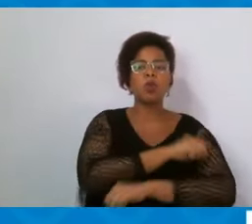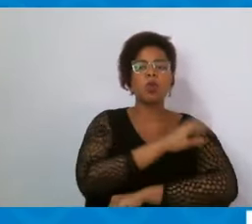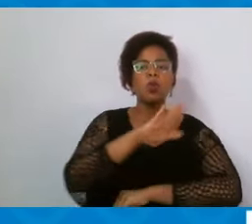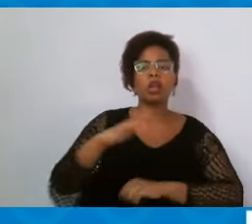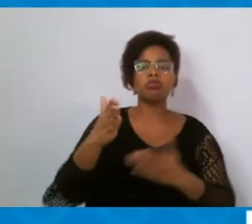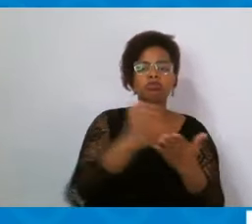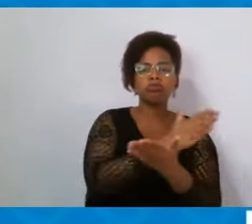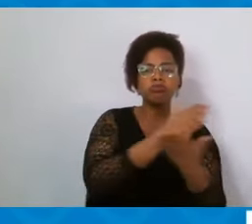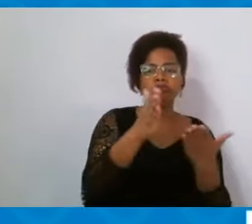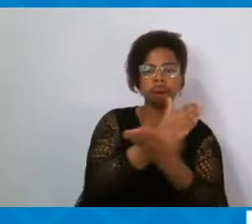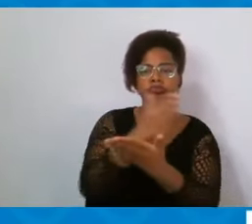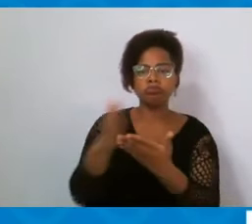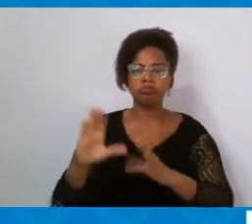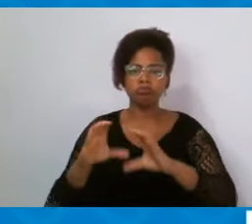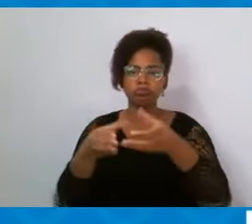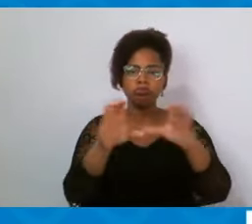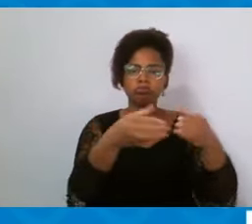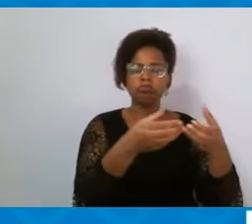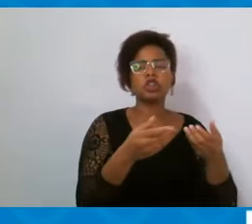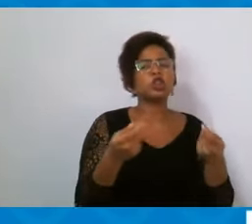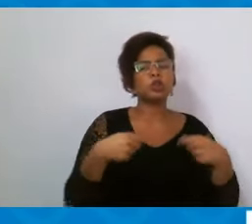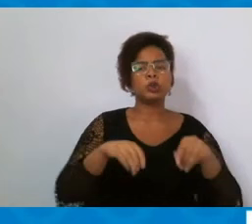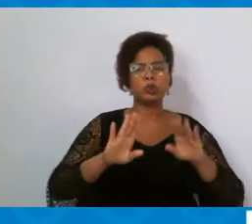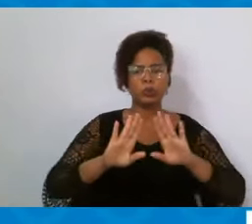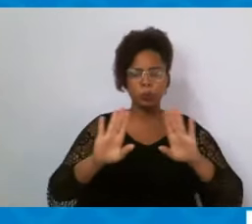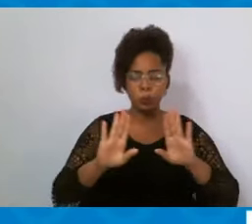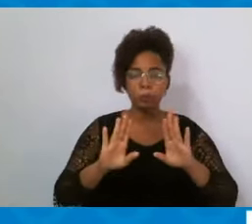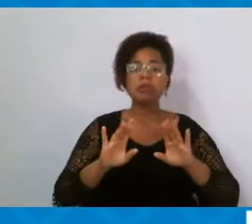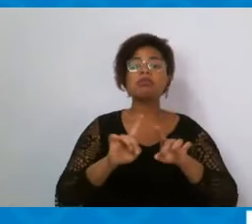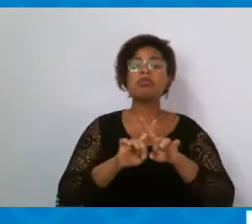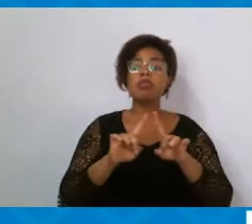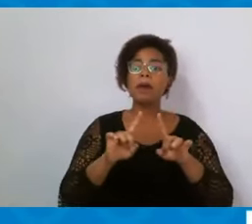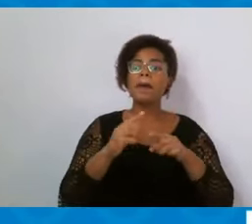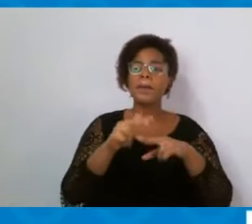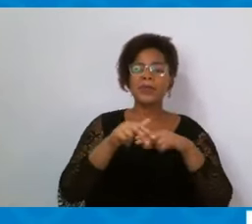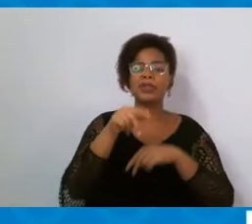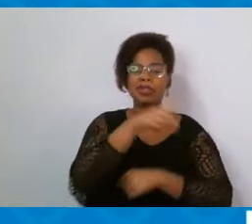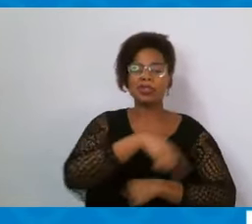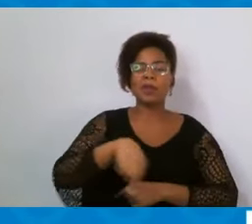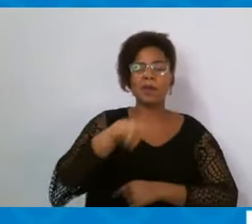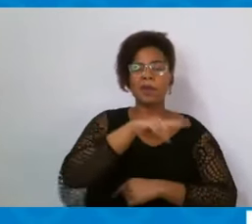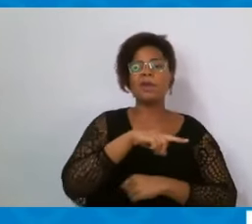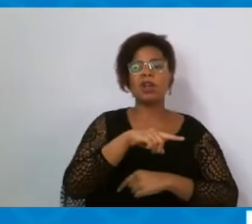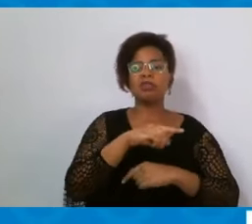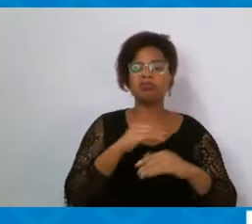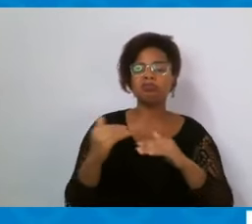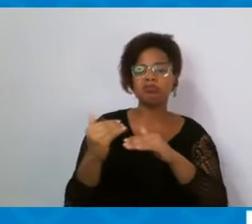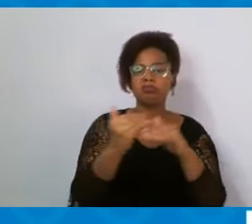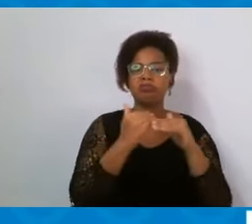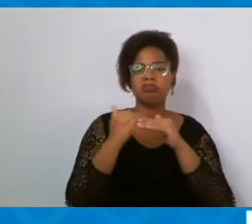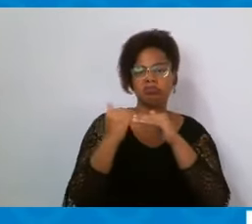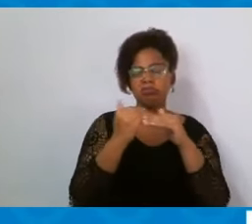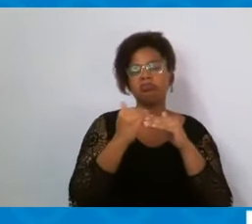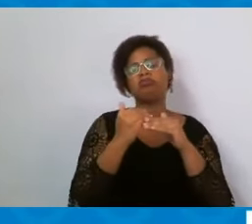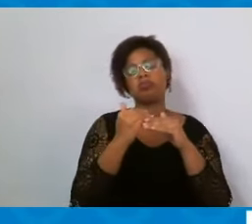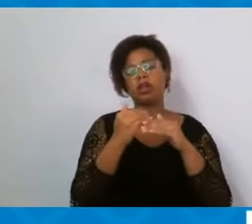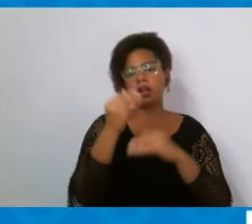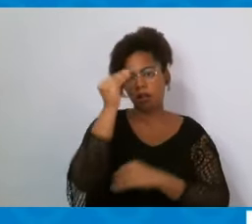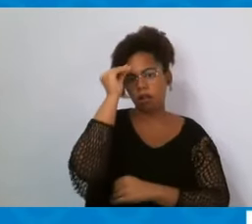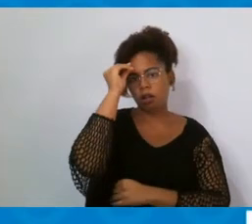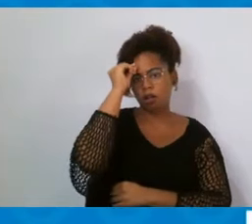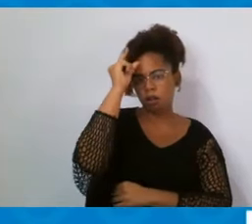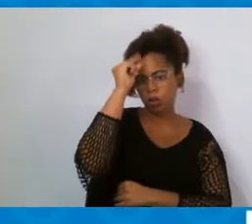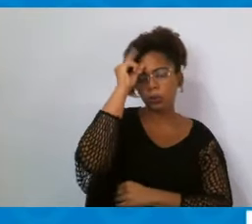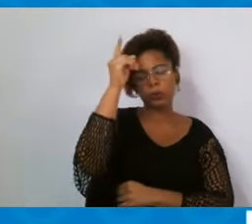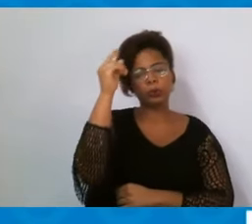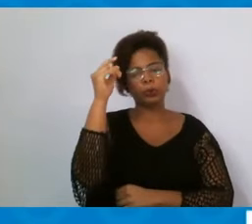de diferentes experiências de vida. Porque aí você, por exemplo, não deveria ter um time só de meninos ou um time só de meninas. É bom você